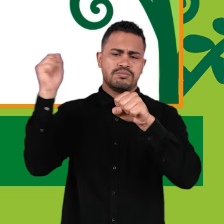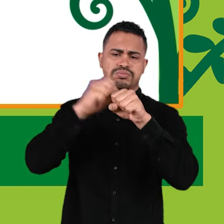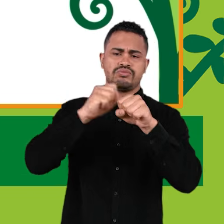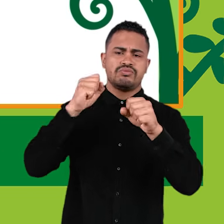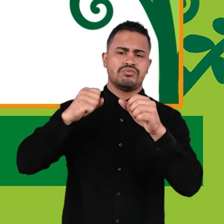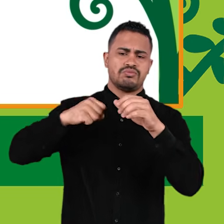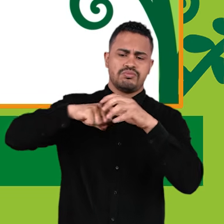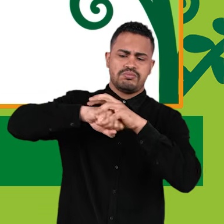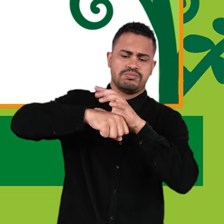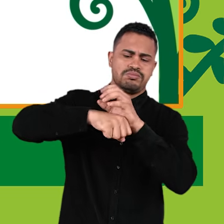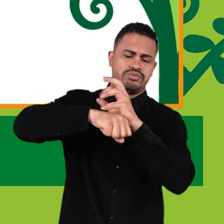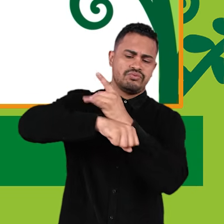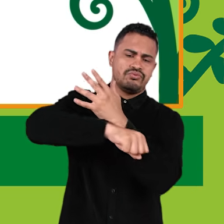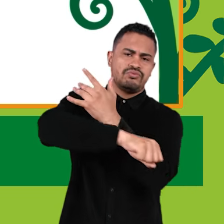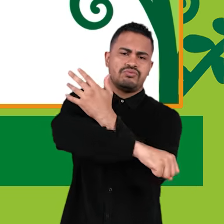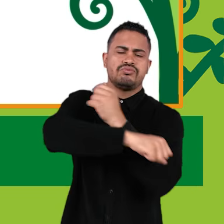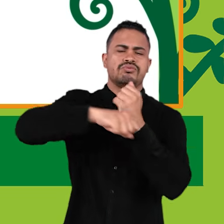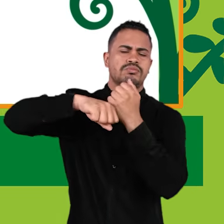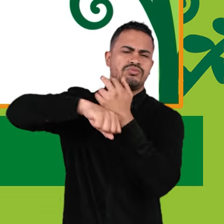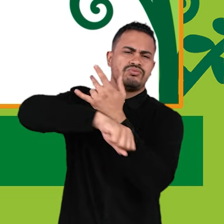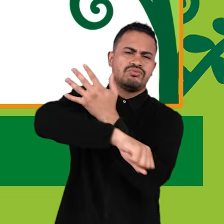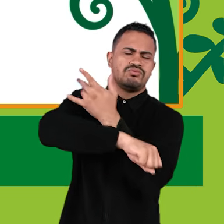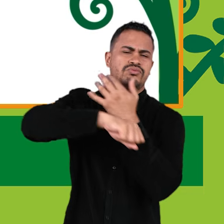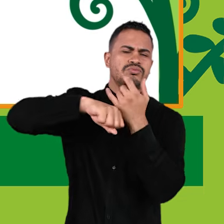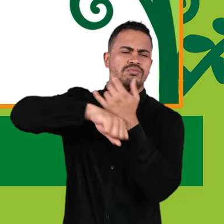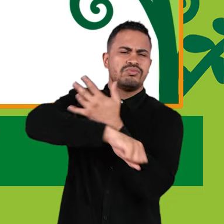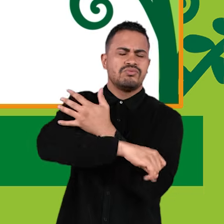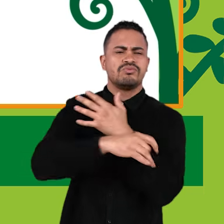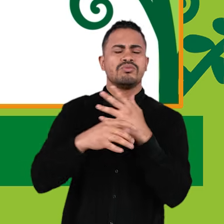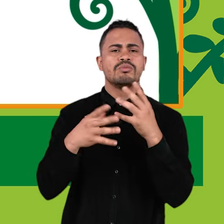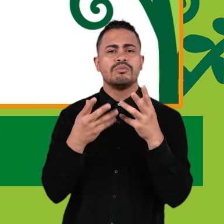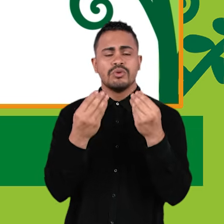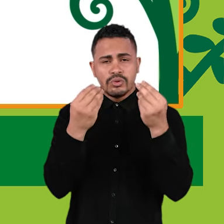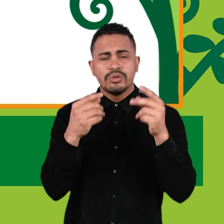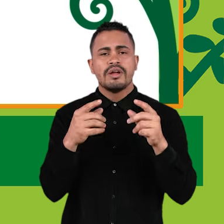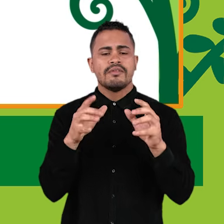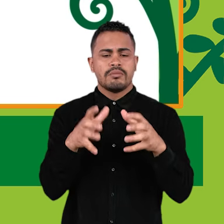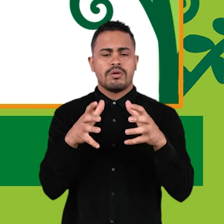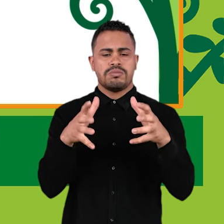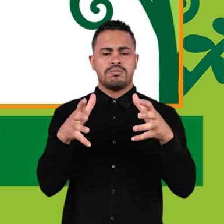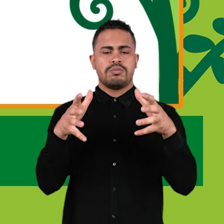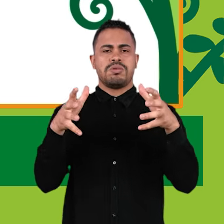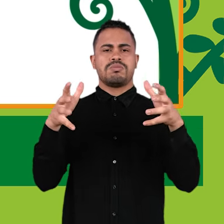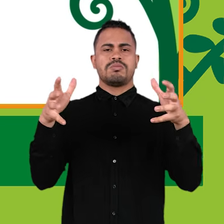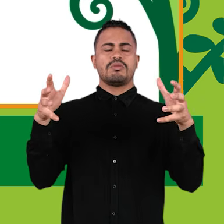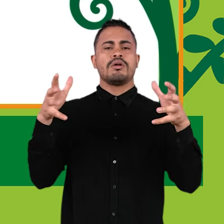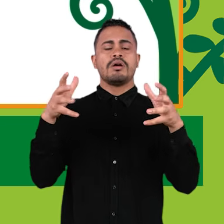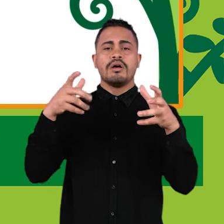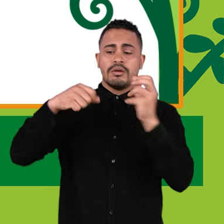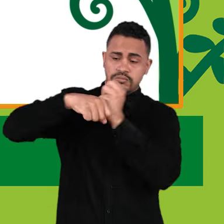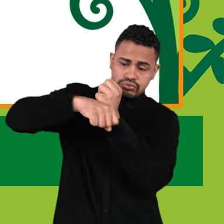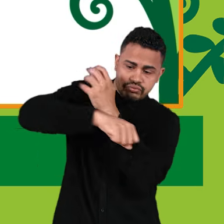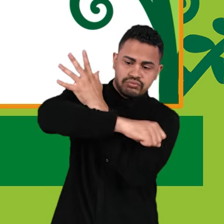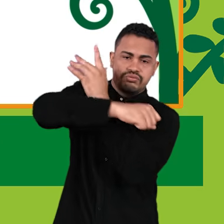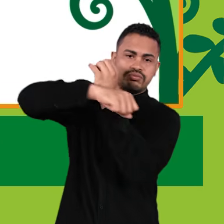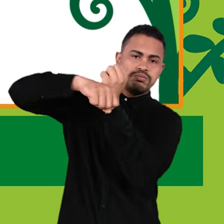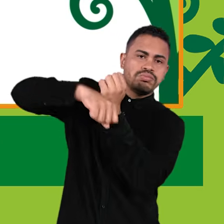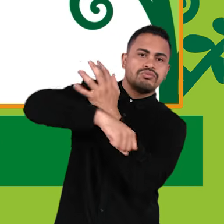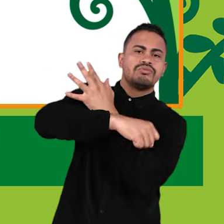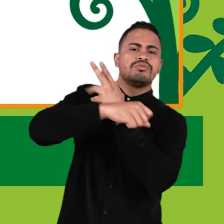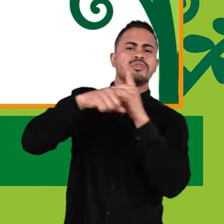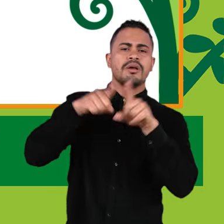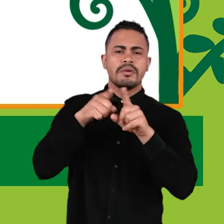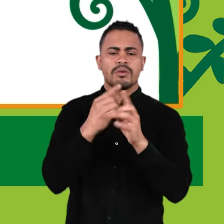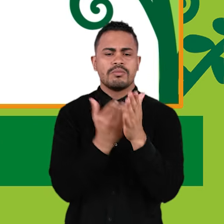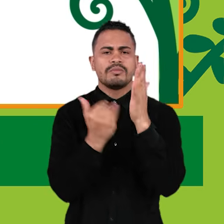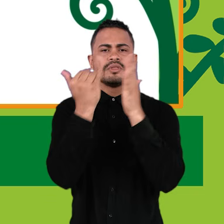vários asteroides, né? Então eu tenho ali aquele aumento da massa da Terra gradual e todo o impacto de asteroide ele causava ali também um